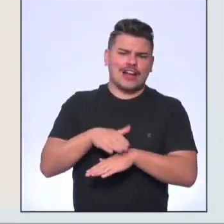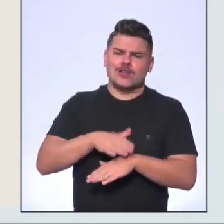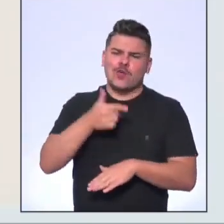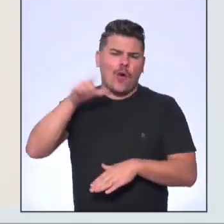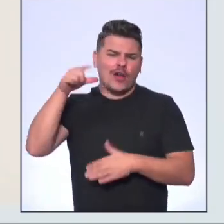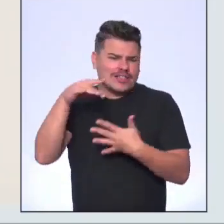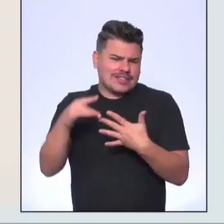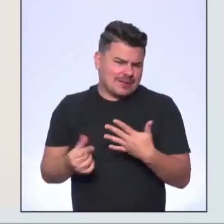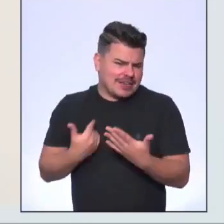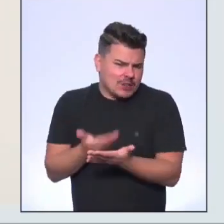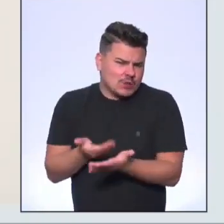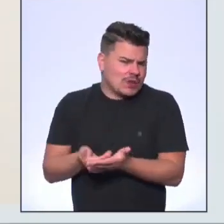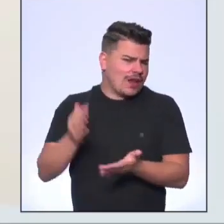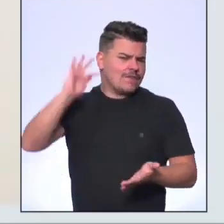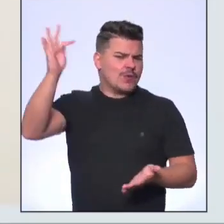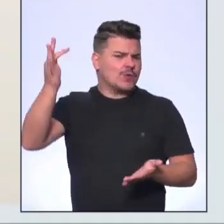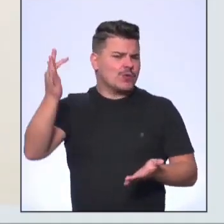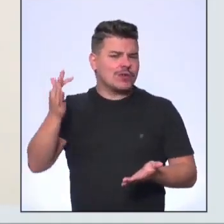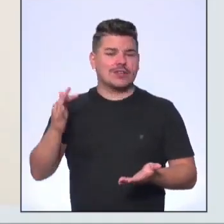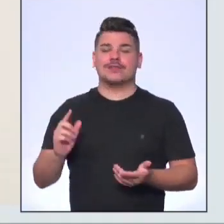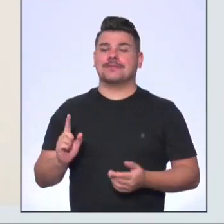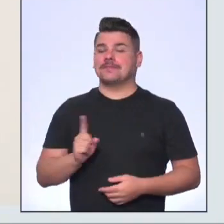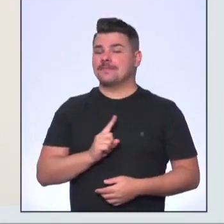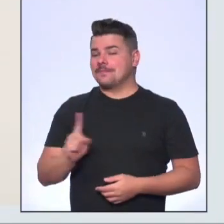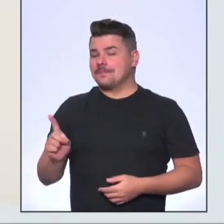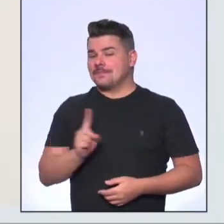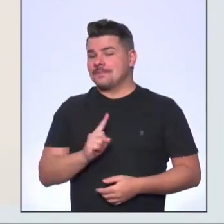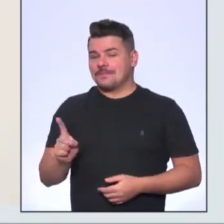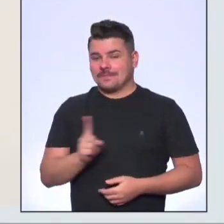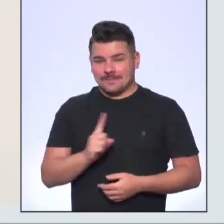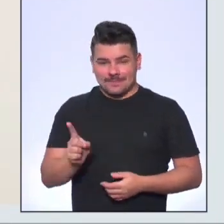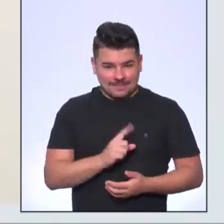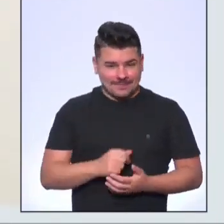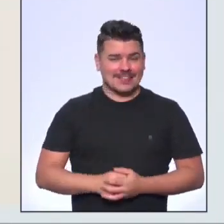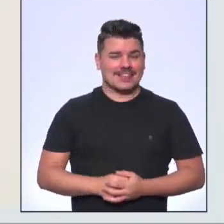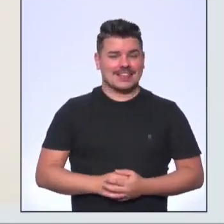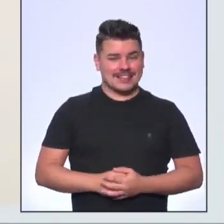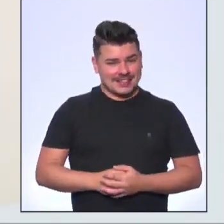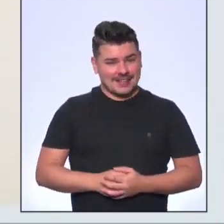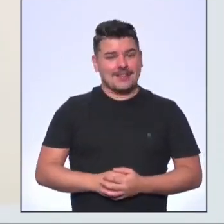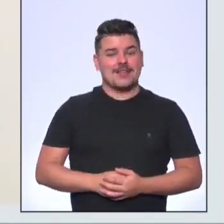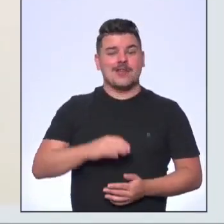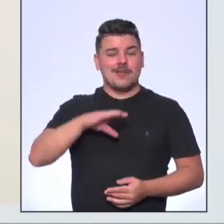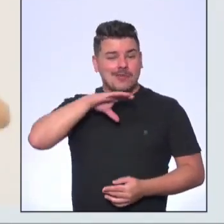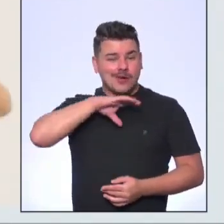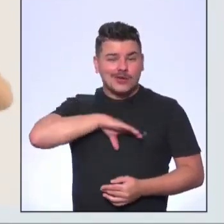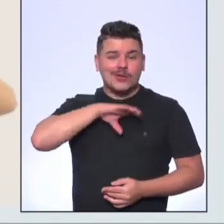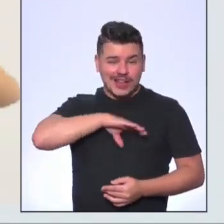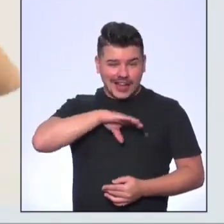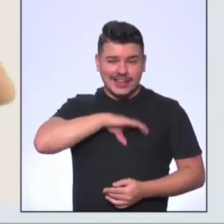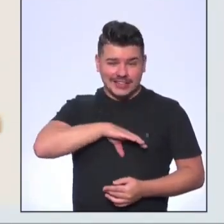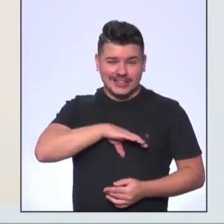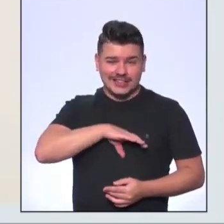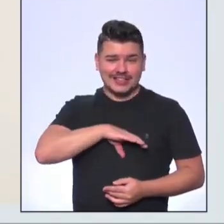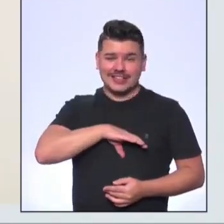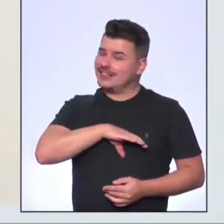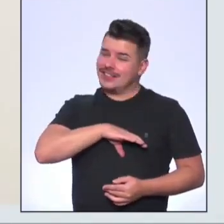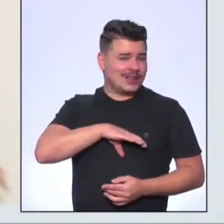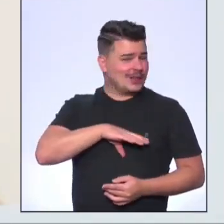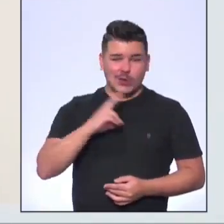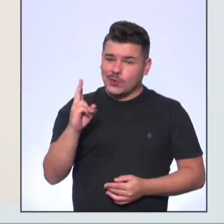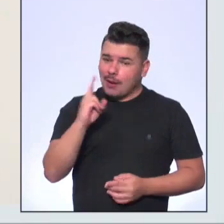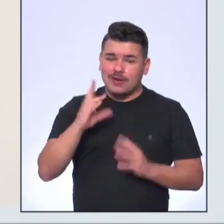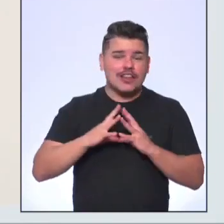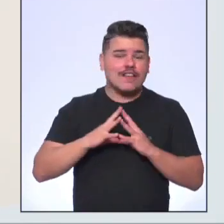alguma coisa nesse sentido. Não. De português você não escapa, de